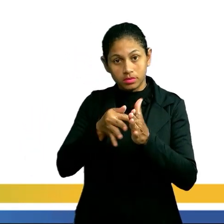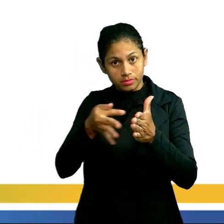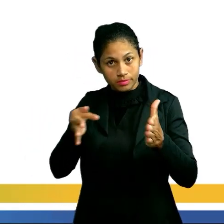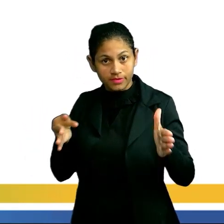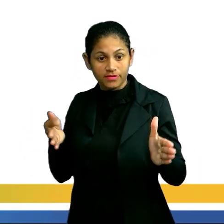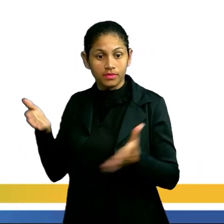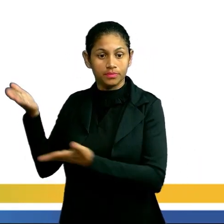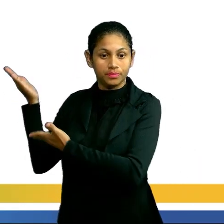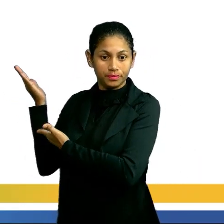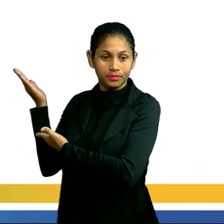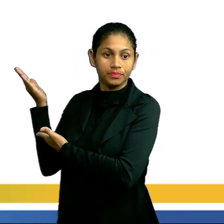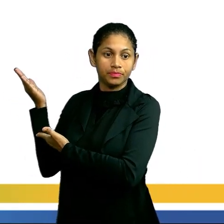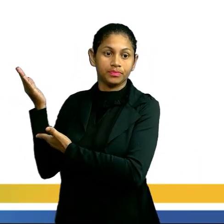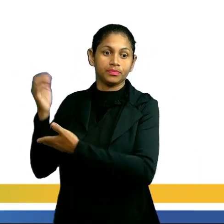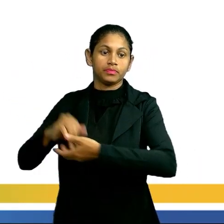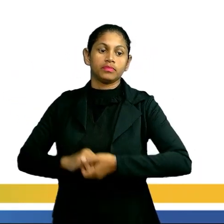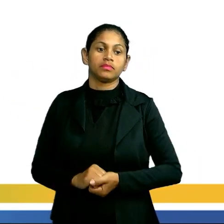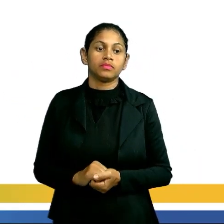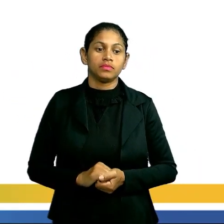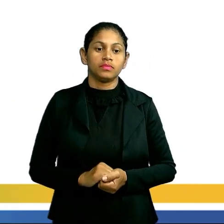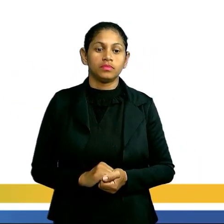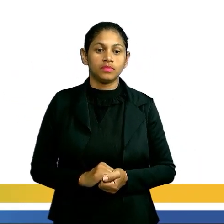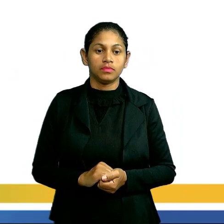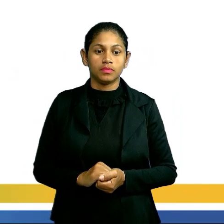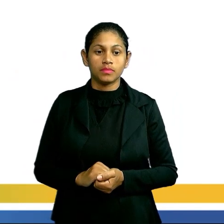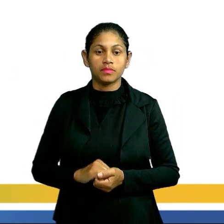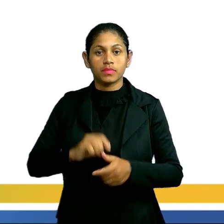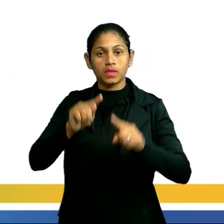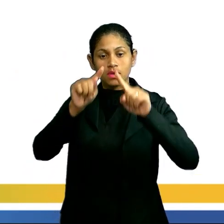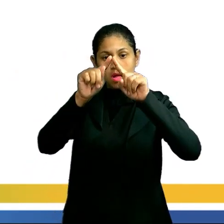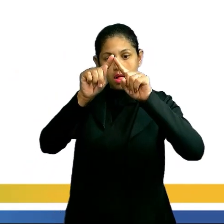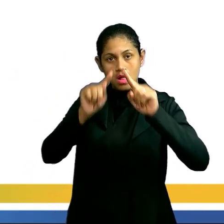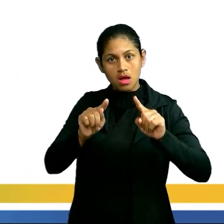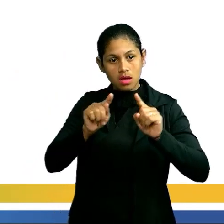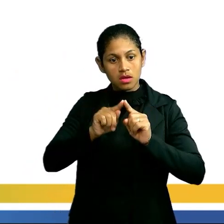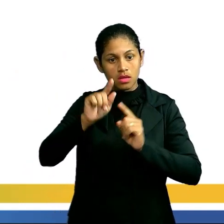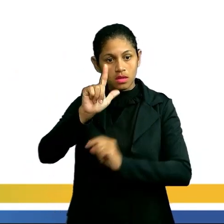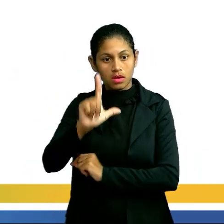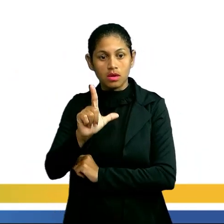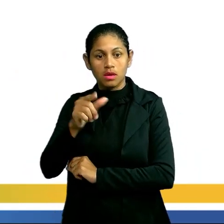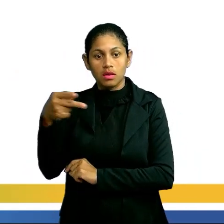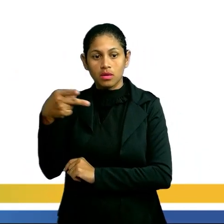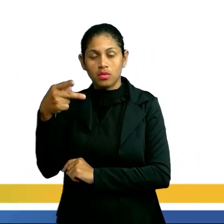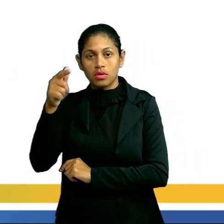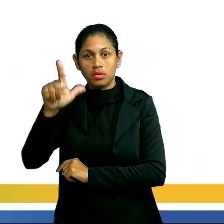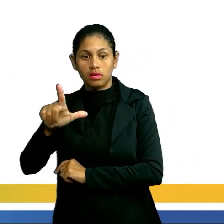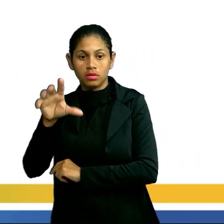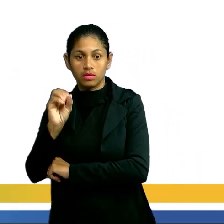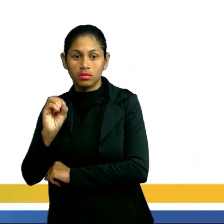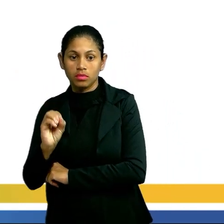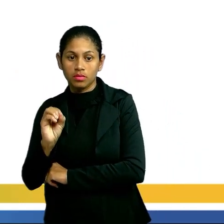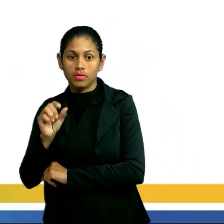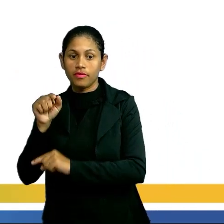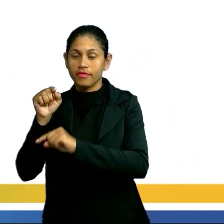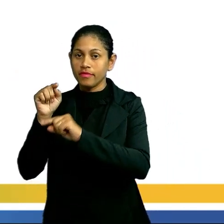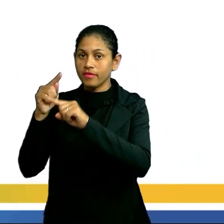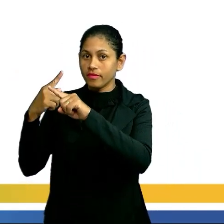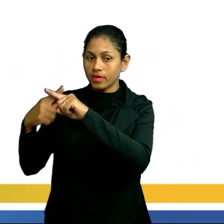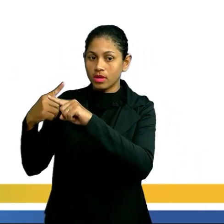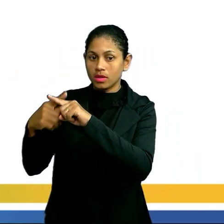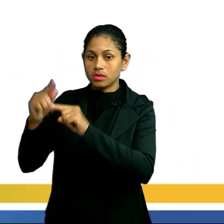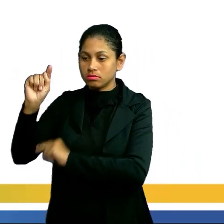linear, ao qual é ΔL igual comprimento inicial, que é o L0, vezes alfa. Esse alfa é